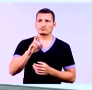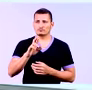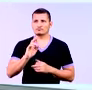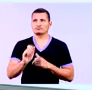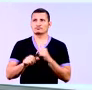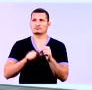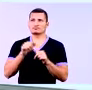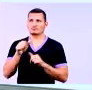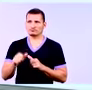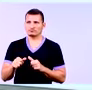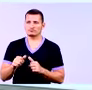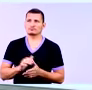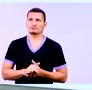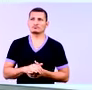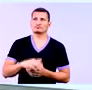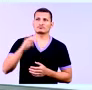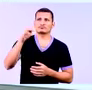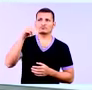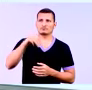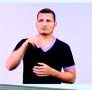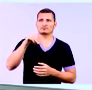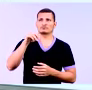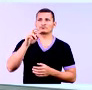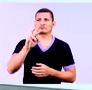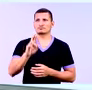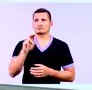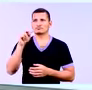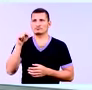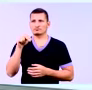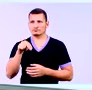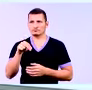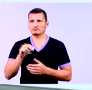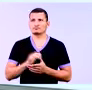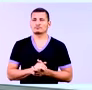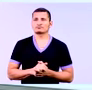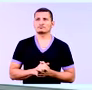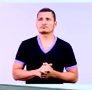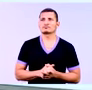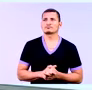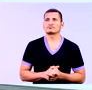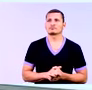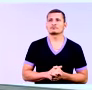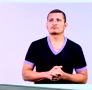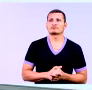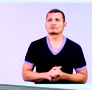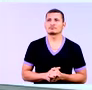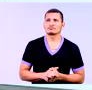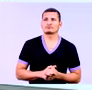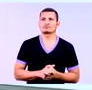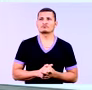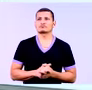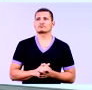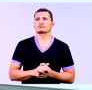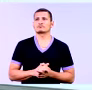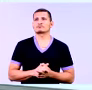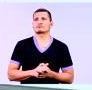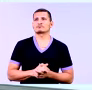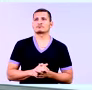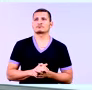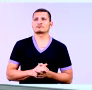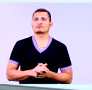transformamos para a modelagem lógica de banco de dados com o modelo